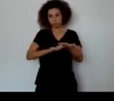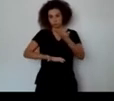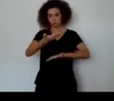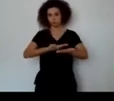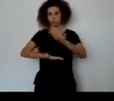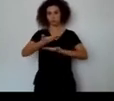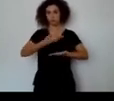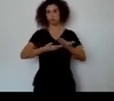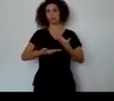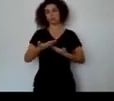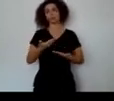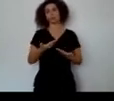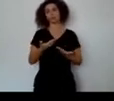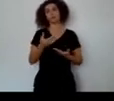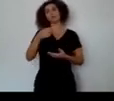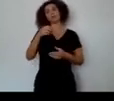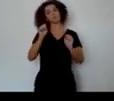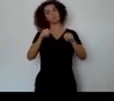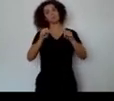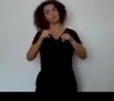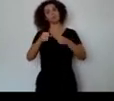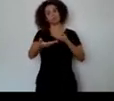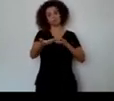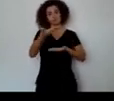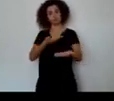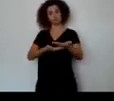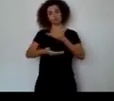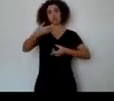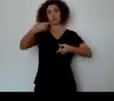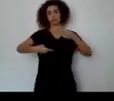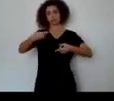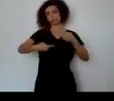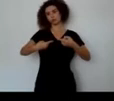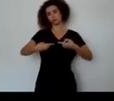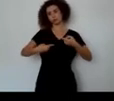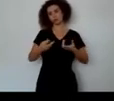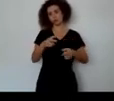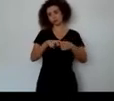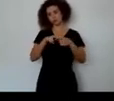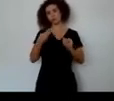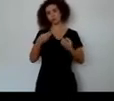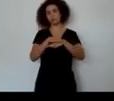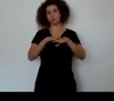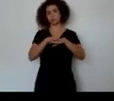tem a proposta de discussão mesmo, que é o objetivo de uma roda de conversa. E aí